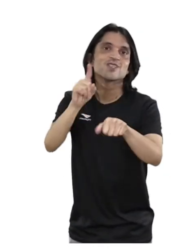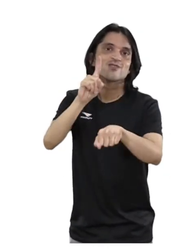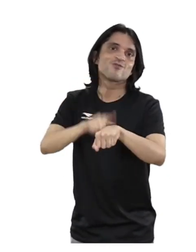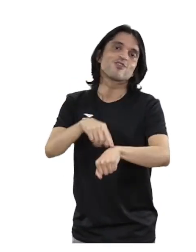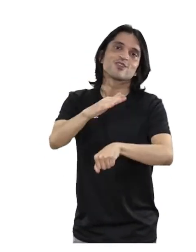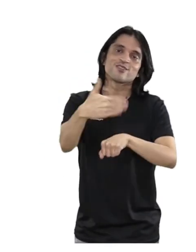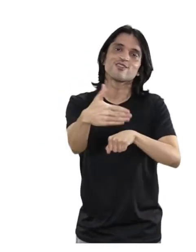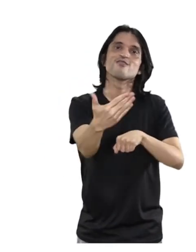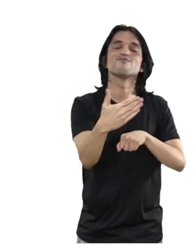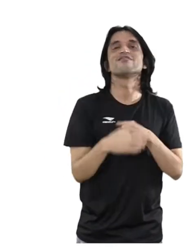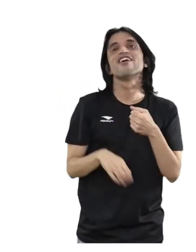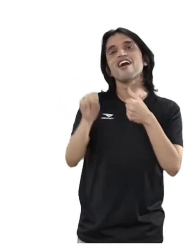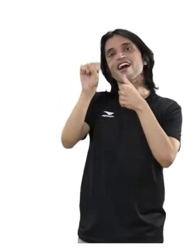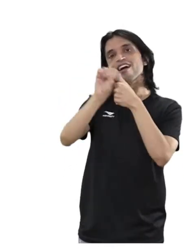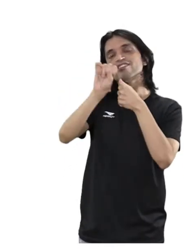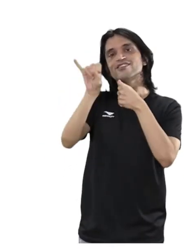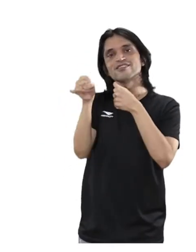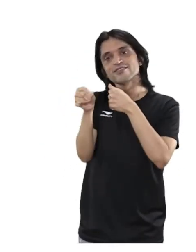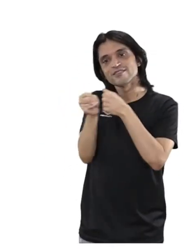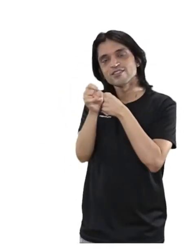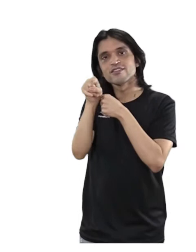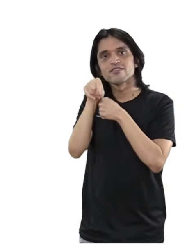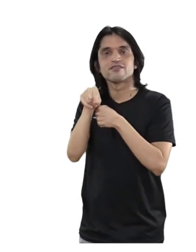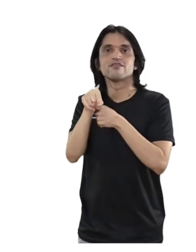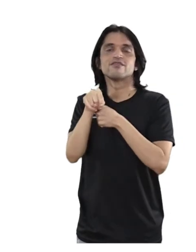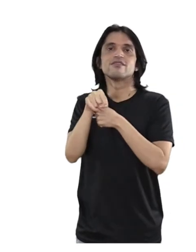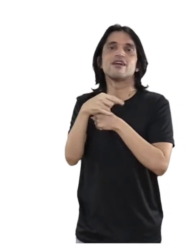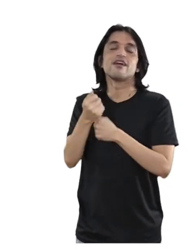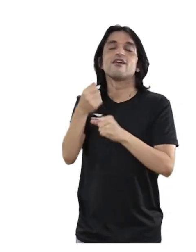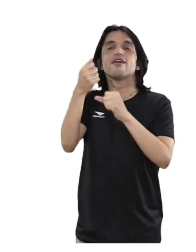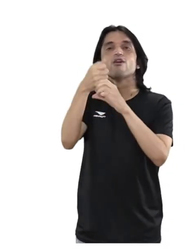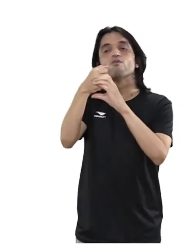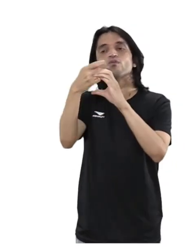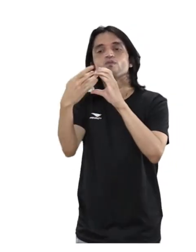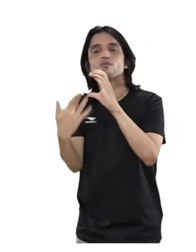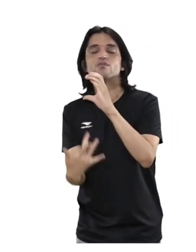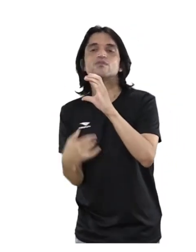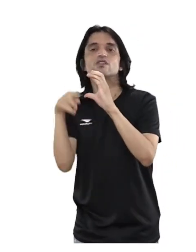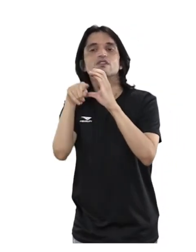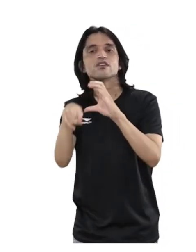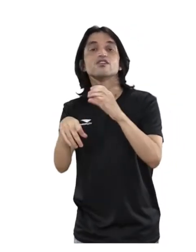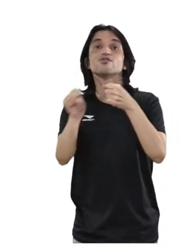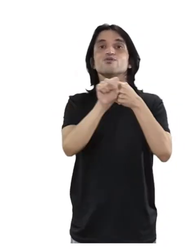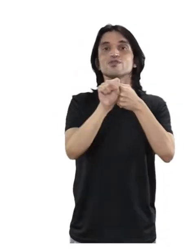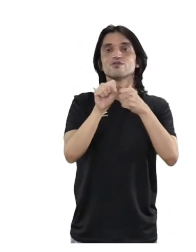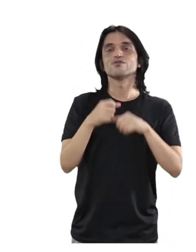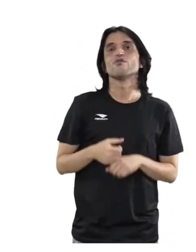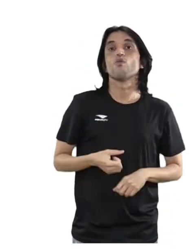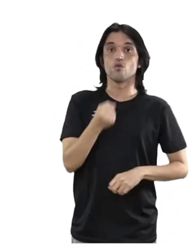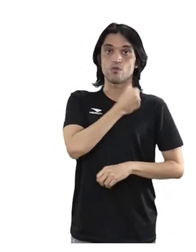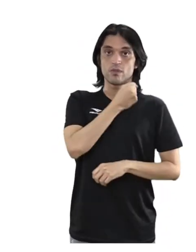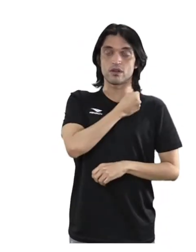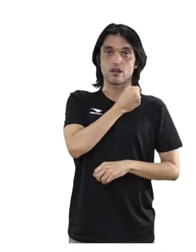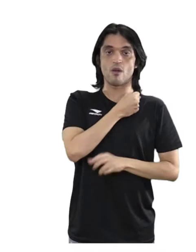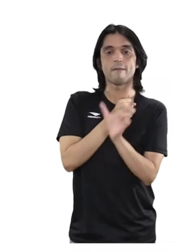substantivos. O numeral são palavras que indicam a quantidade de coisas e pessoas. O